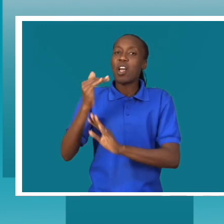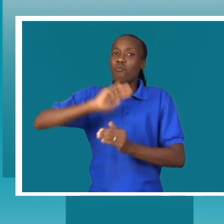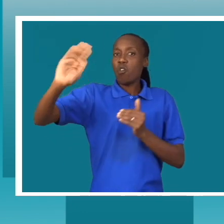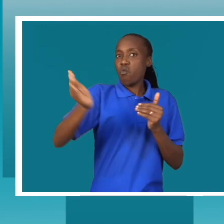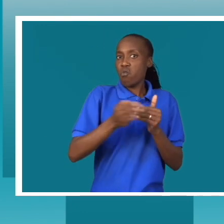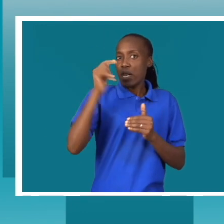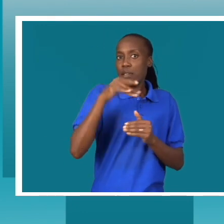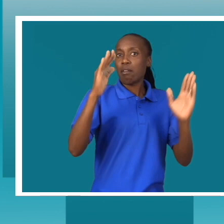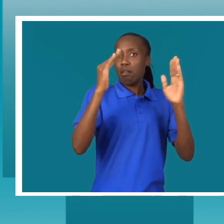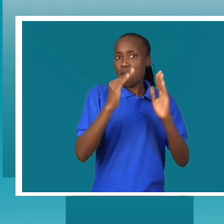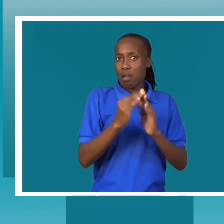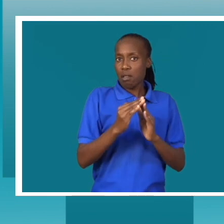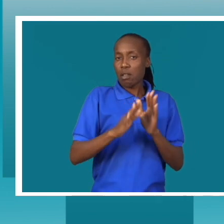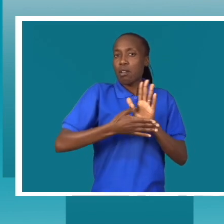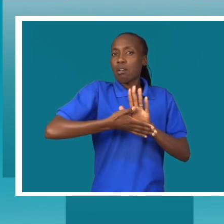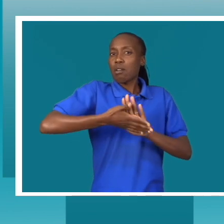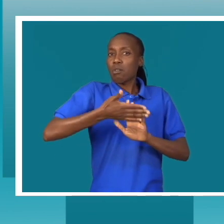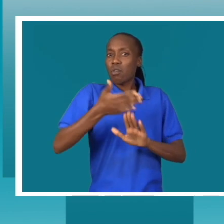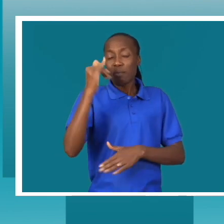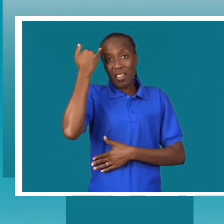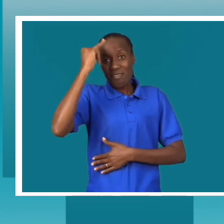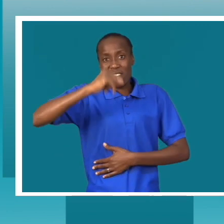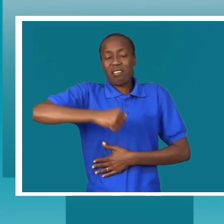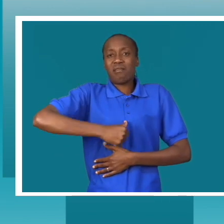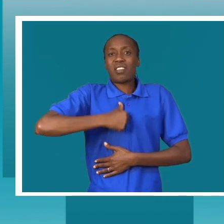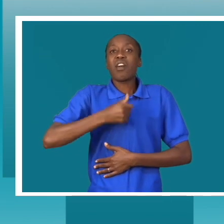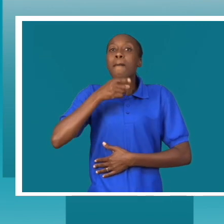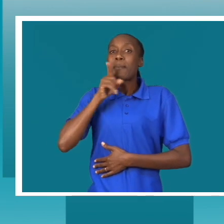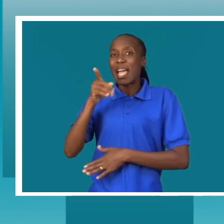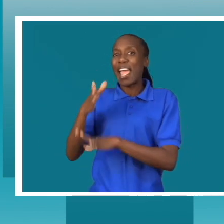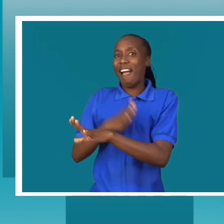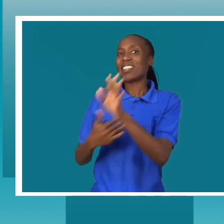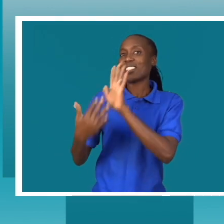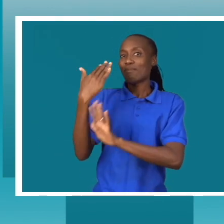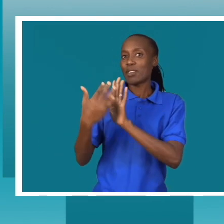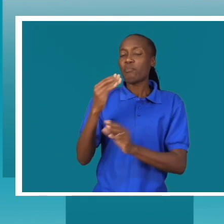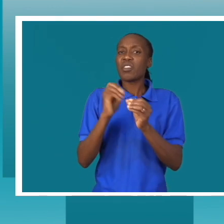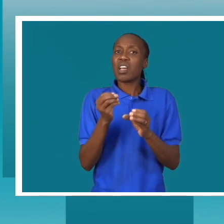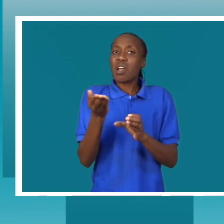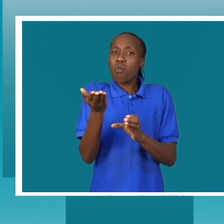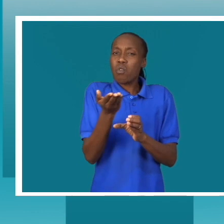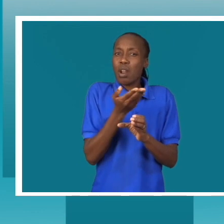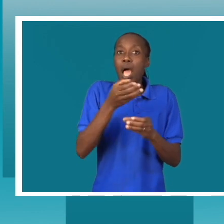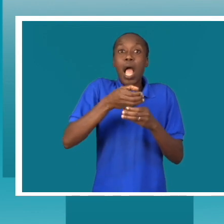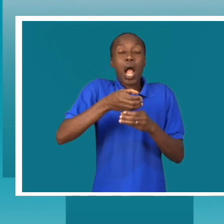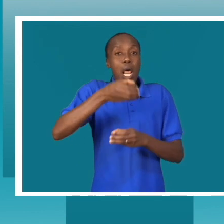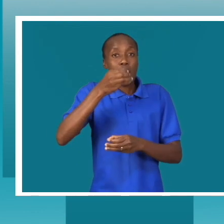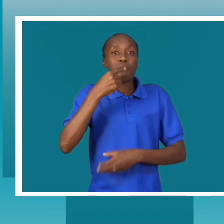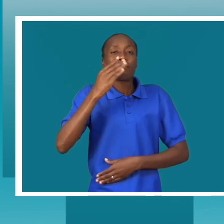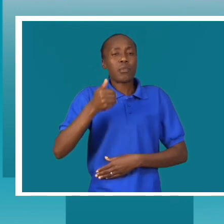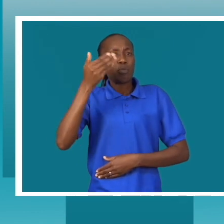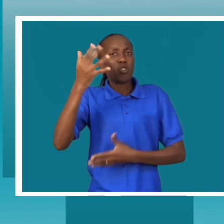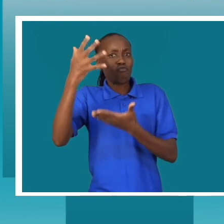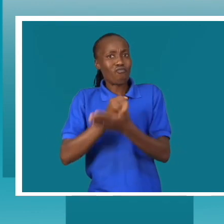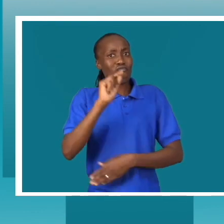as garrafas. A primeira tentativa resultou incrédulos. Tentamos de